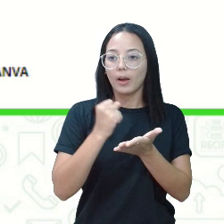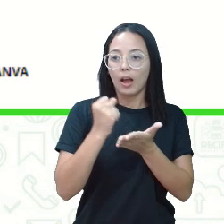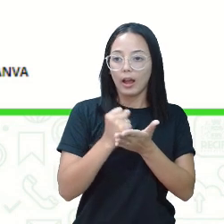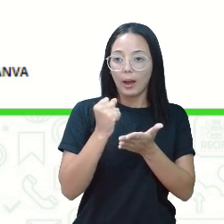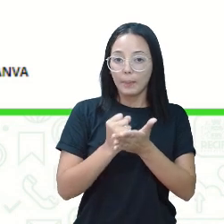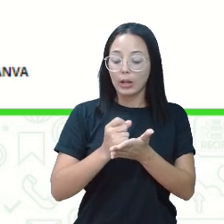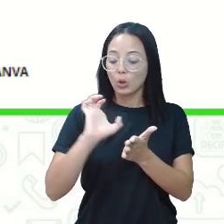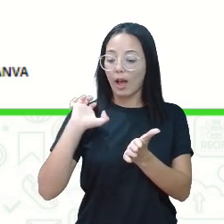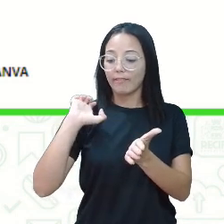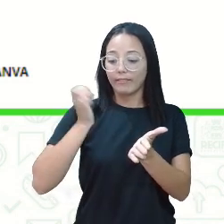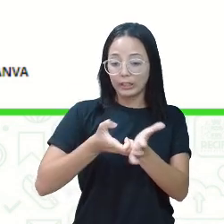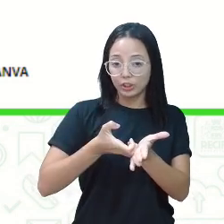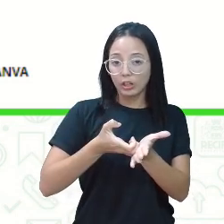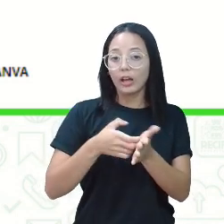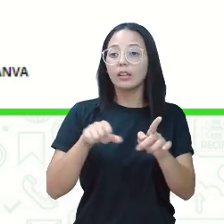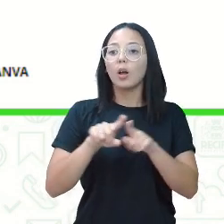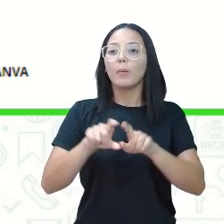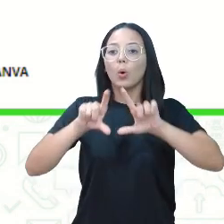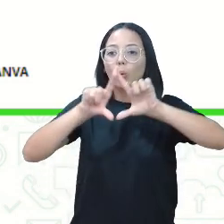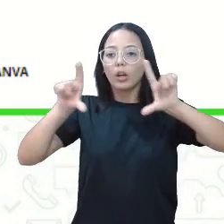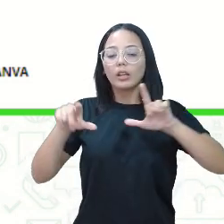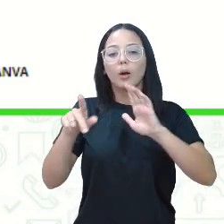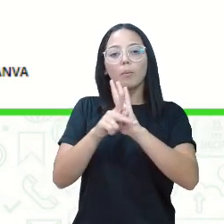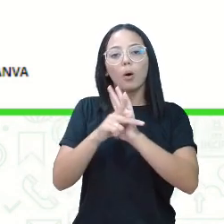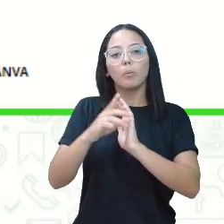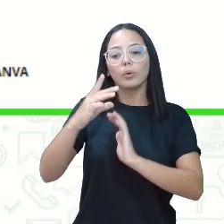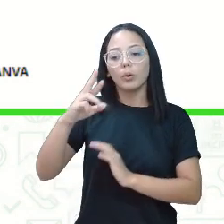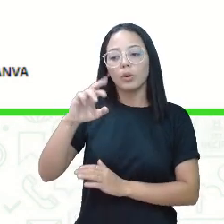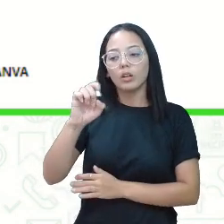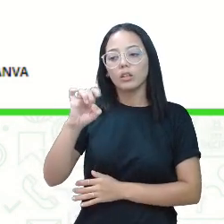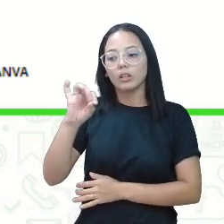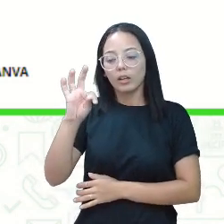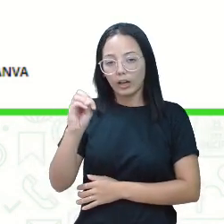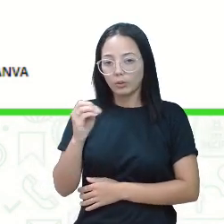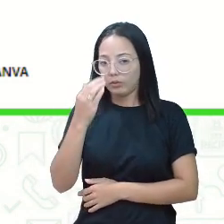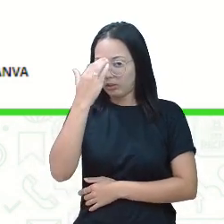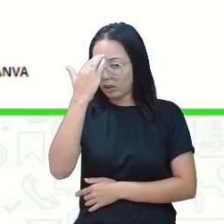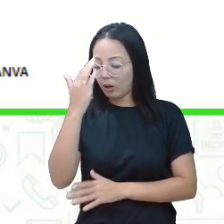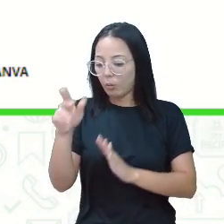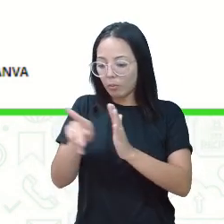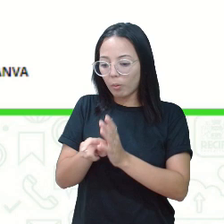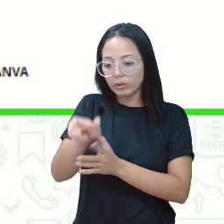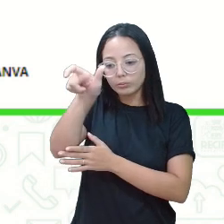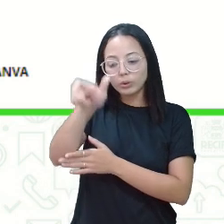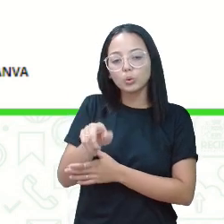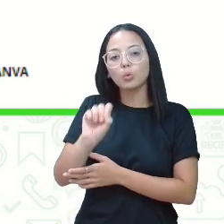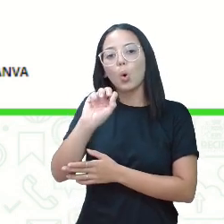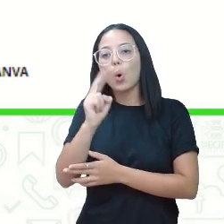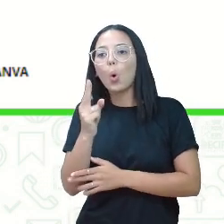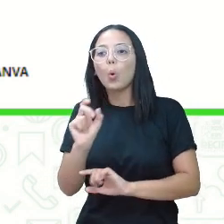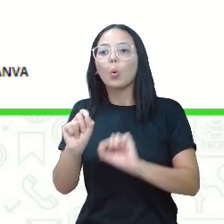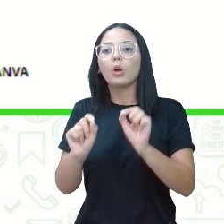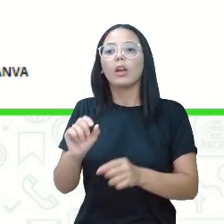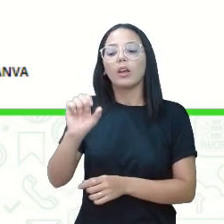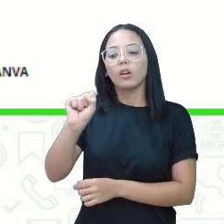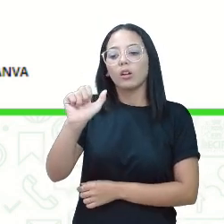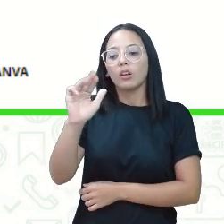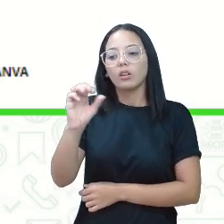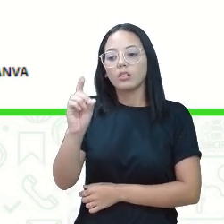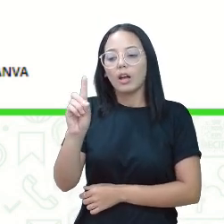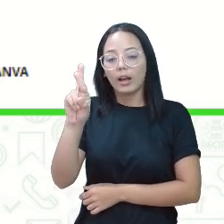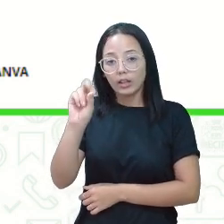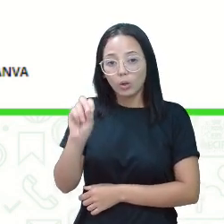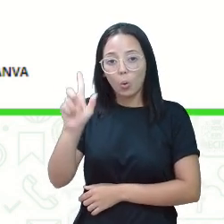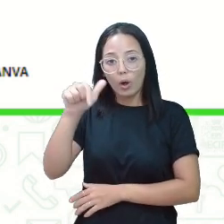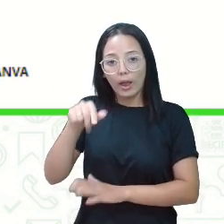à vista e um título de crédito. O emitente, emissor, né, ou sacador, que é aquele que